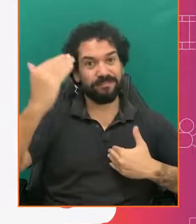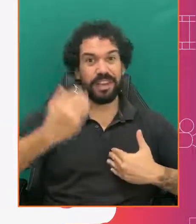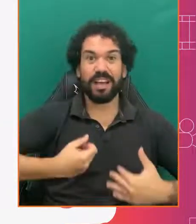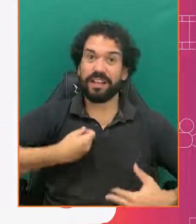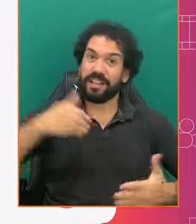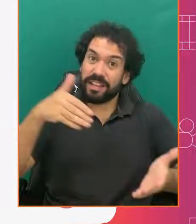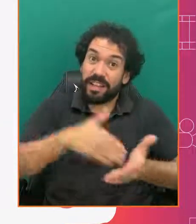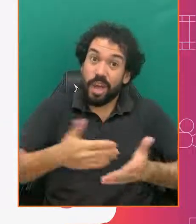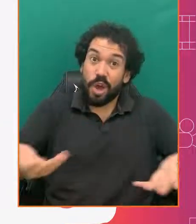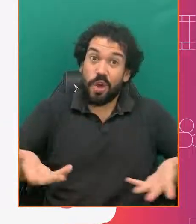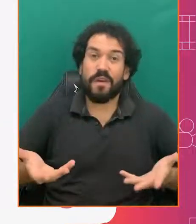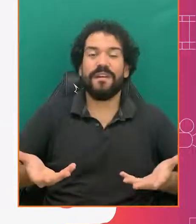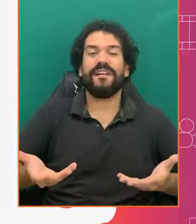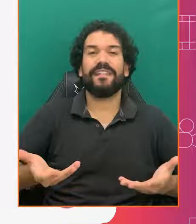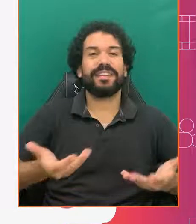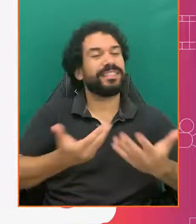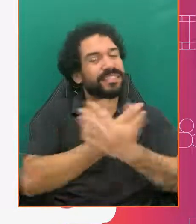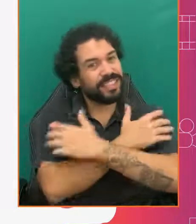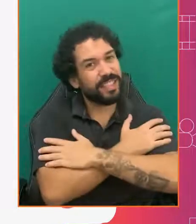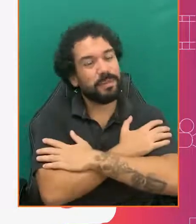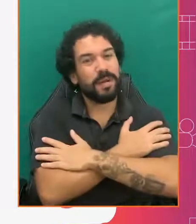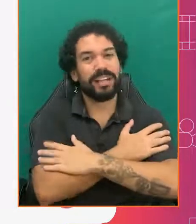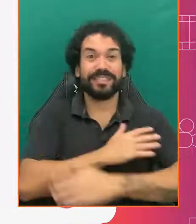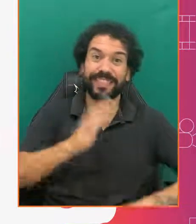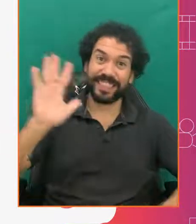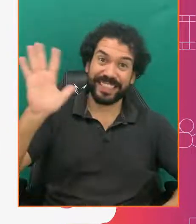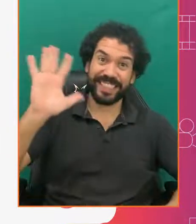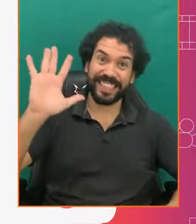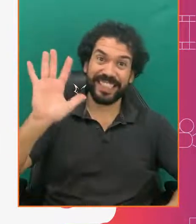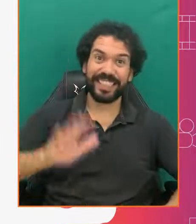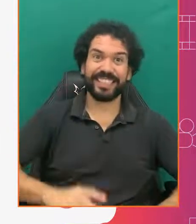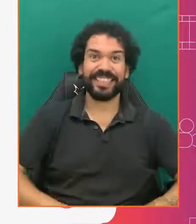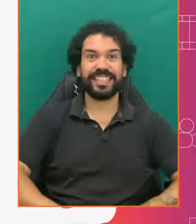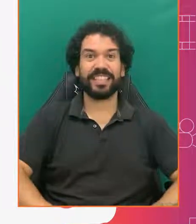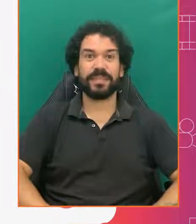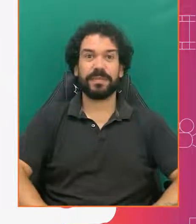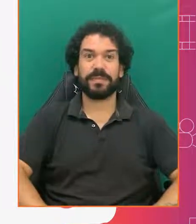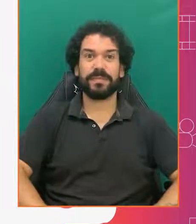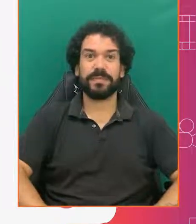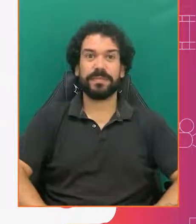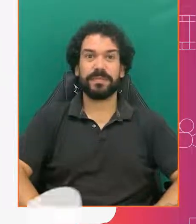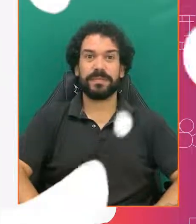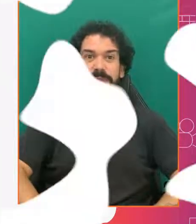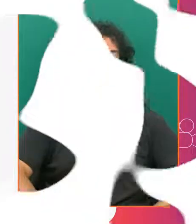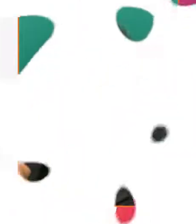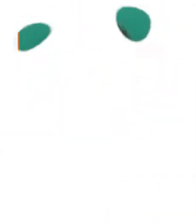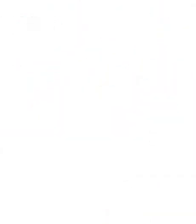Obrigada por estarem comigo até aqui, um abração e até mais!